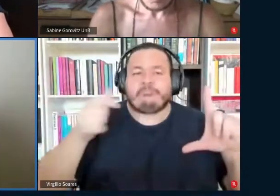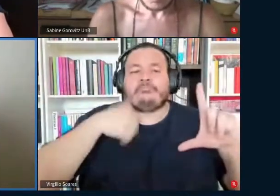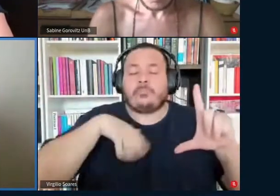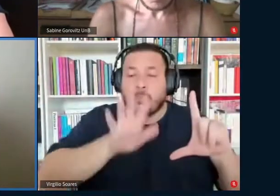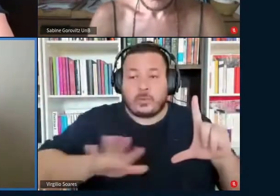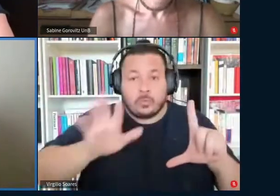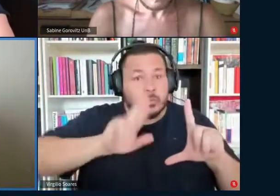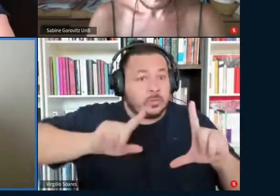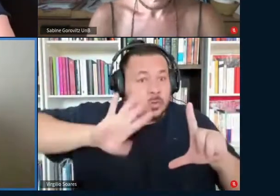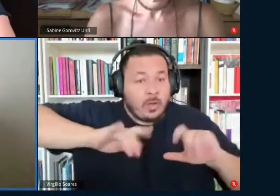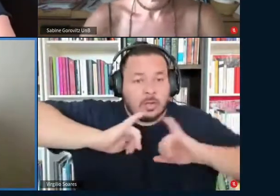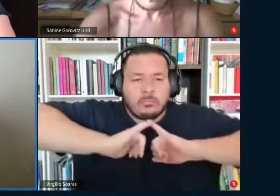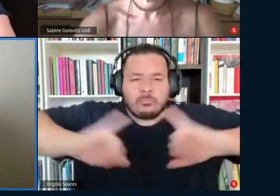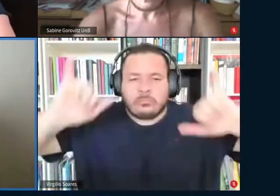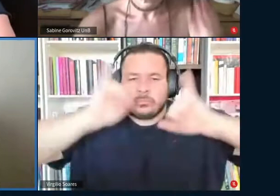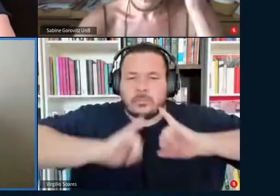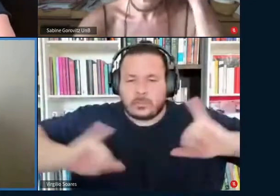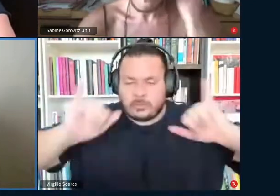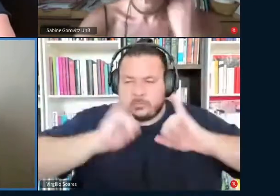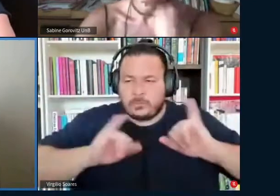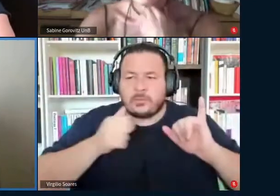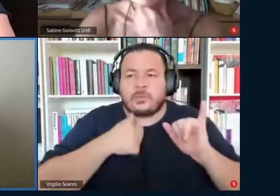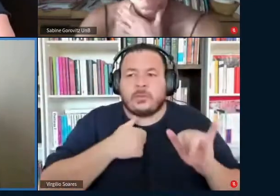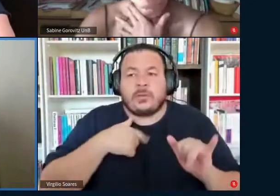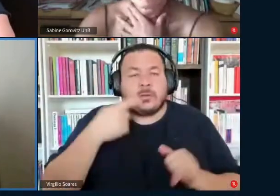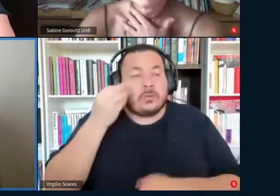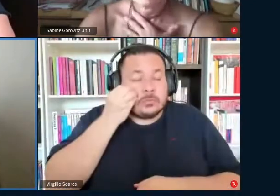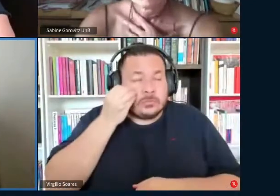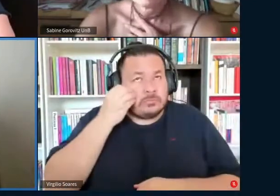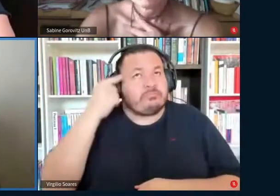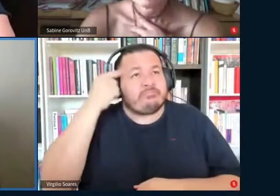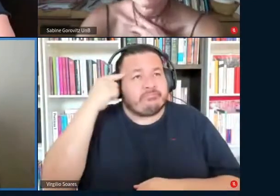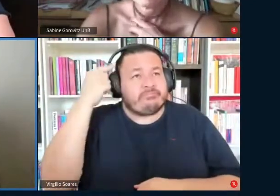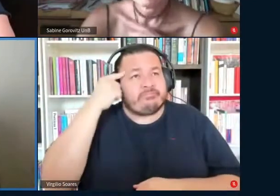interpretação. Então, isso é uma coisa que eu tenho refletido e tentado desenvolver,